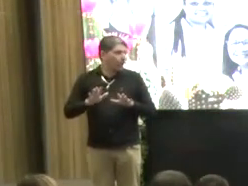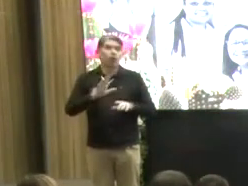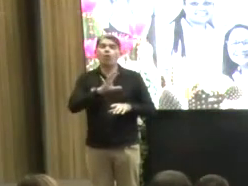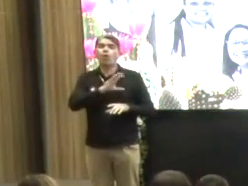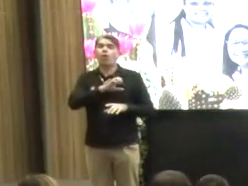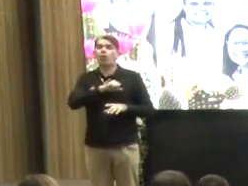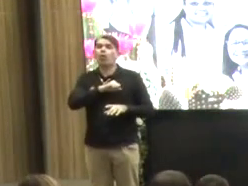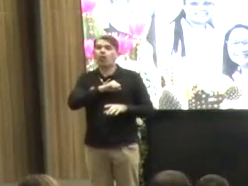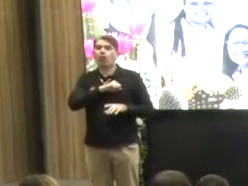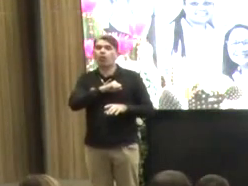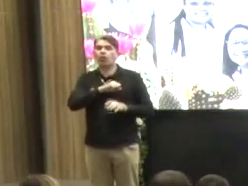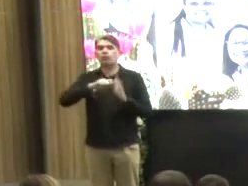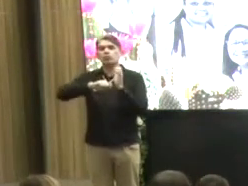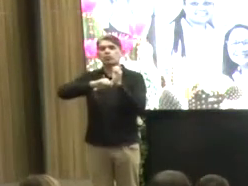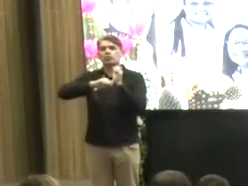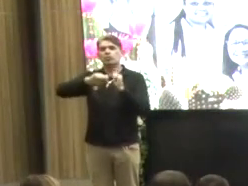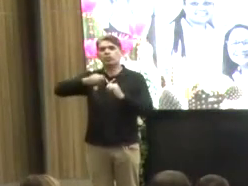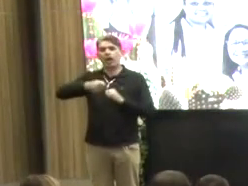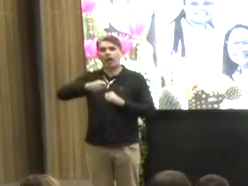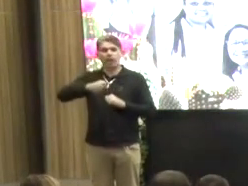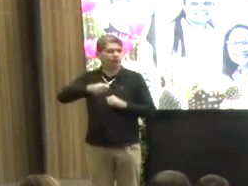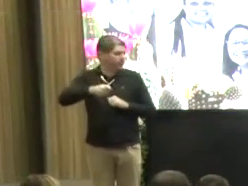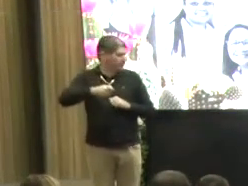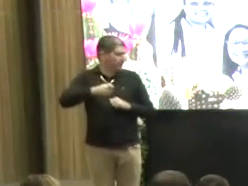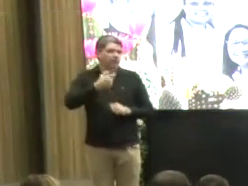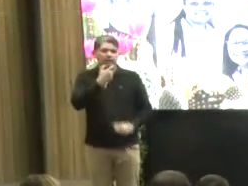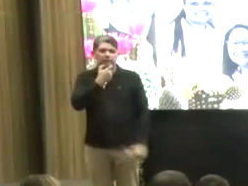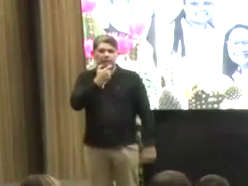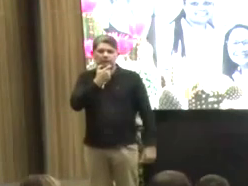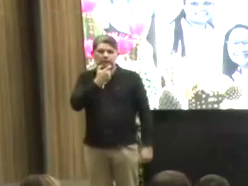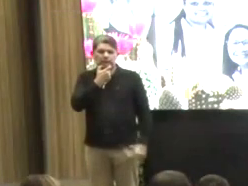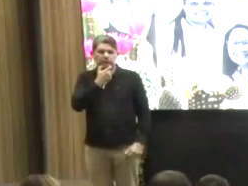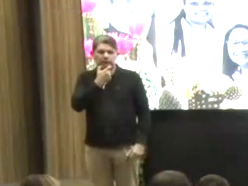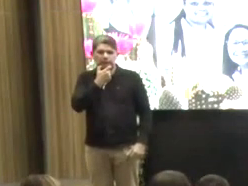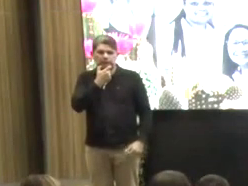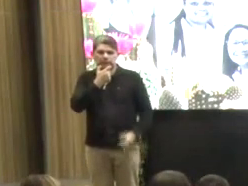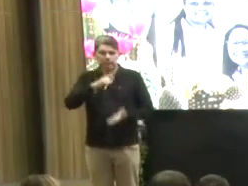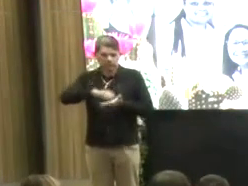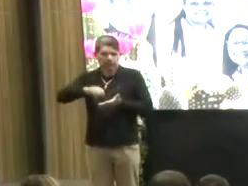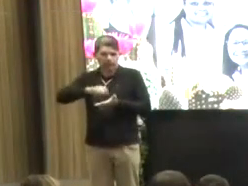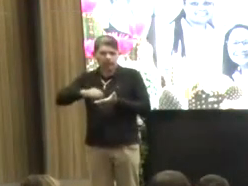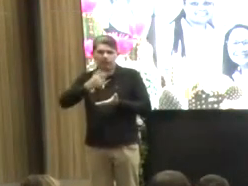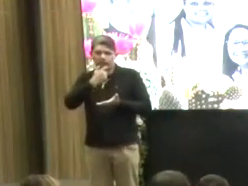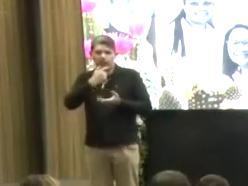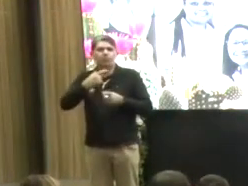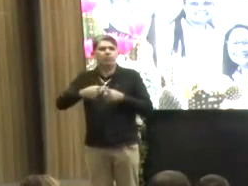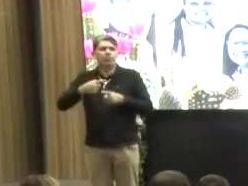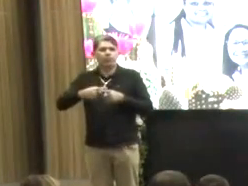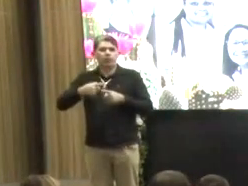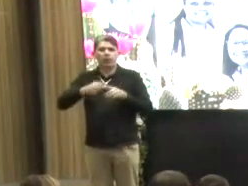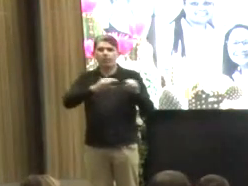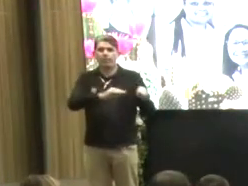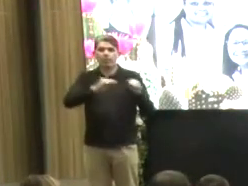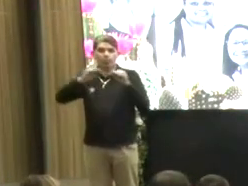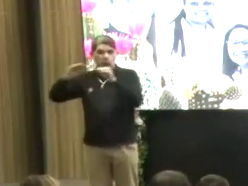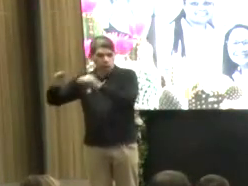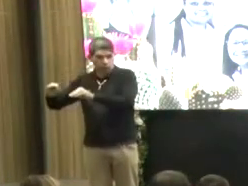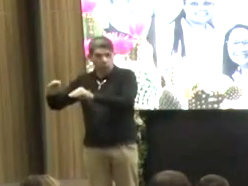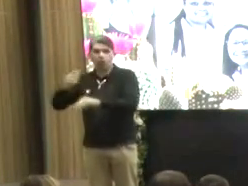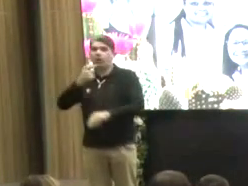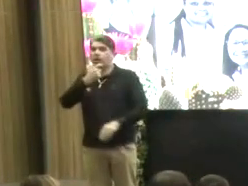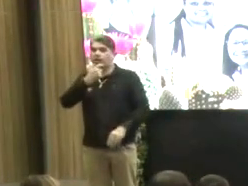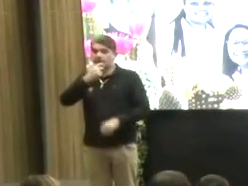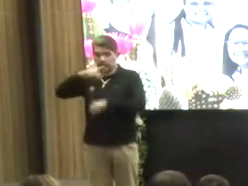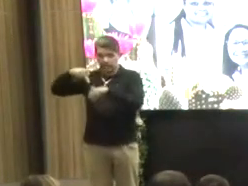a Catarina escrevia em inglês, porque ela se radicou depois na Inglaterra, mas dava